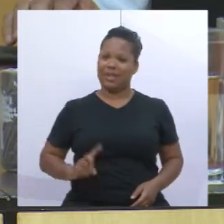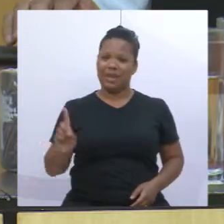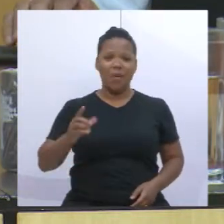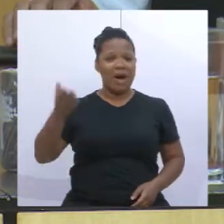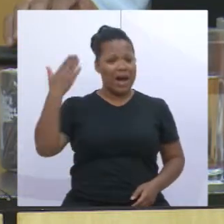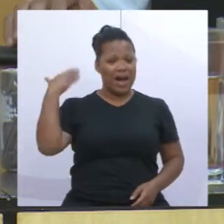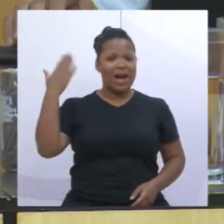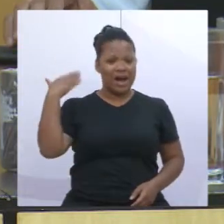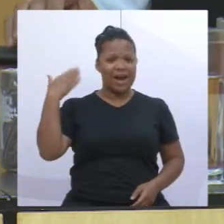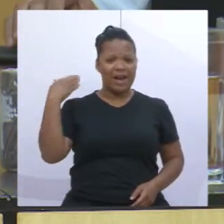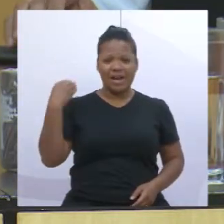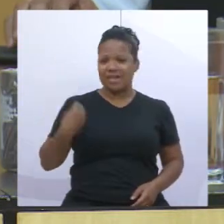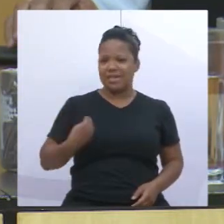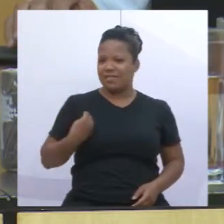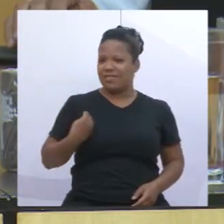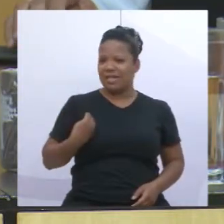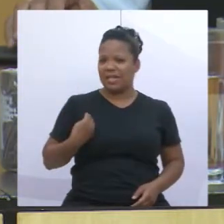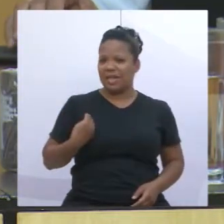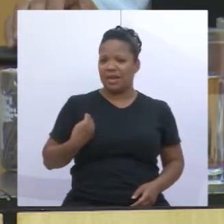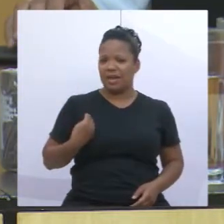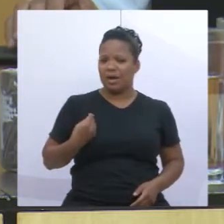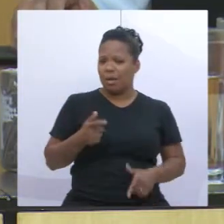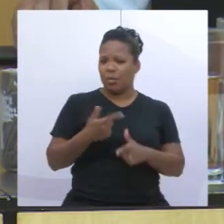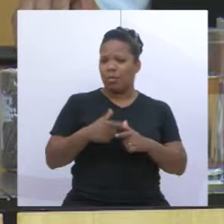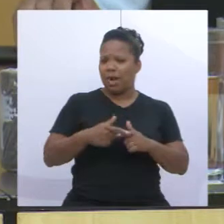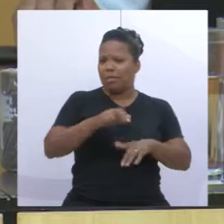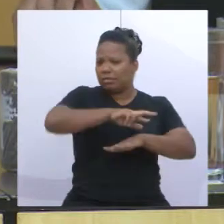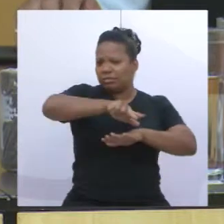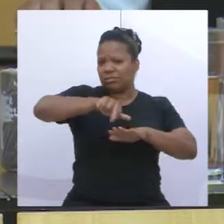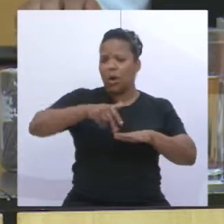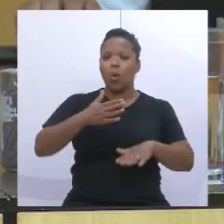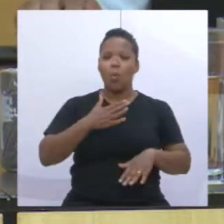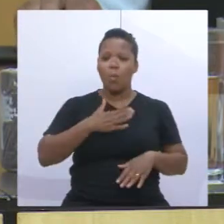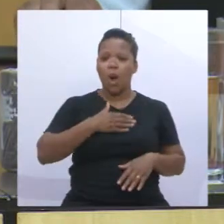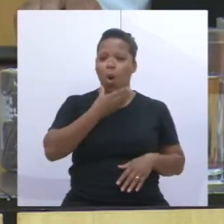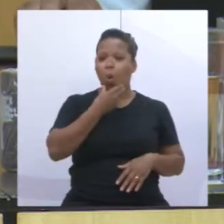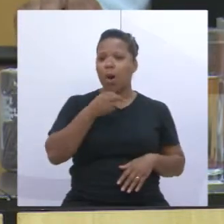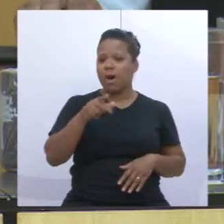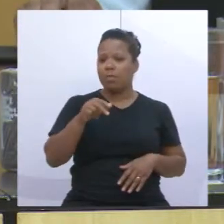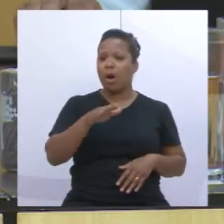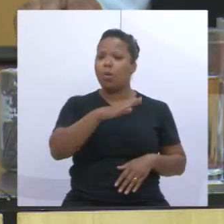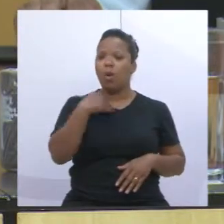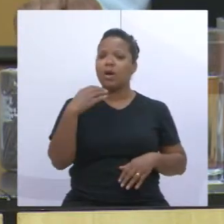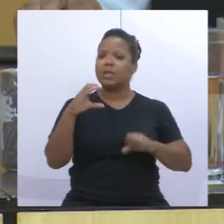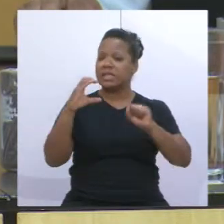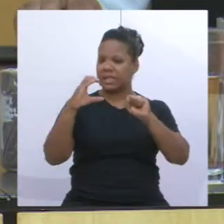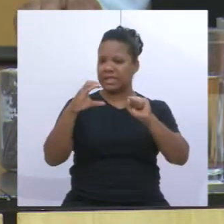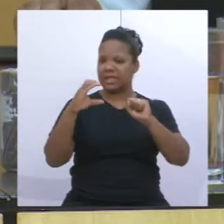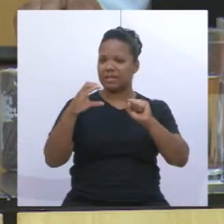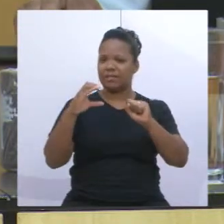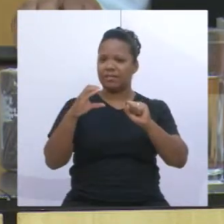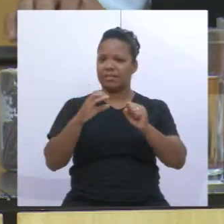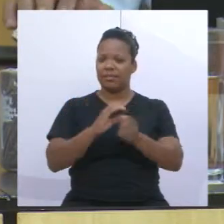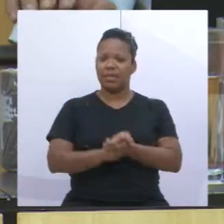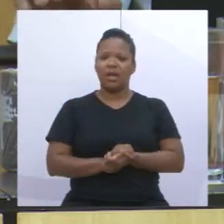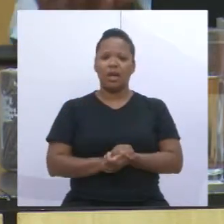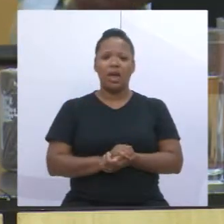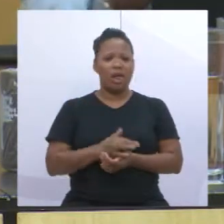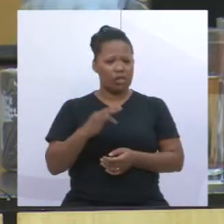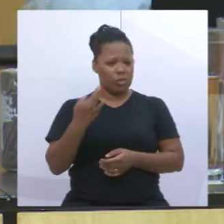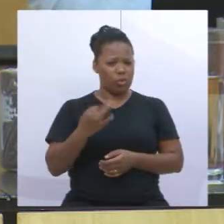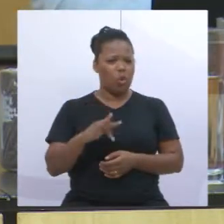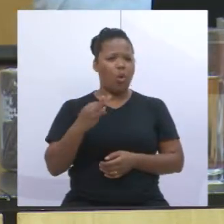disso, nós passamos por várias situações. Como eu estava falando, o meu irmão faleceu na Santa Casa, num processo muito